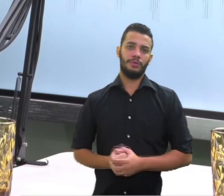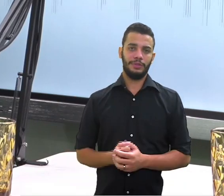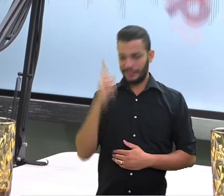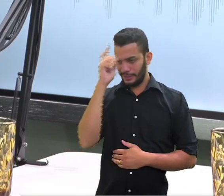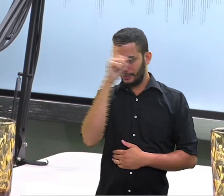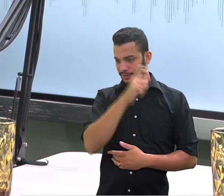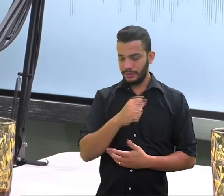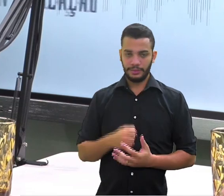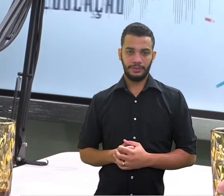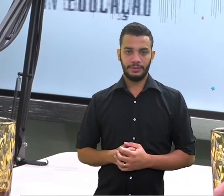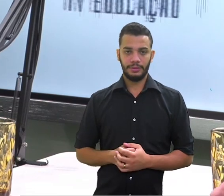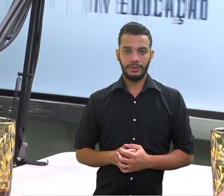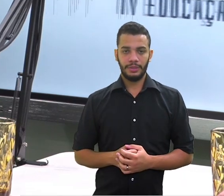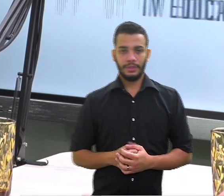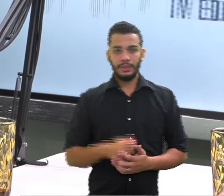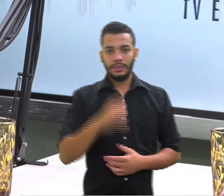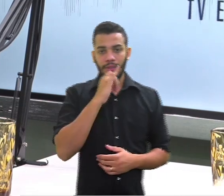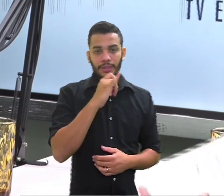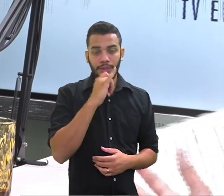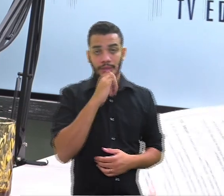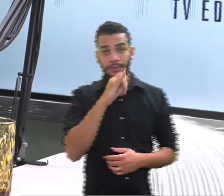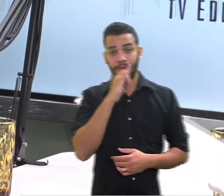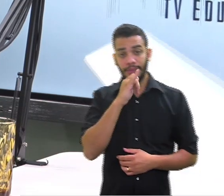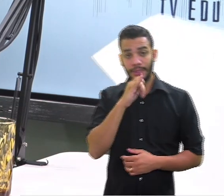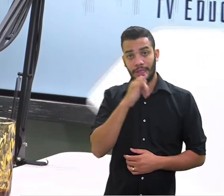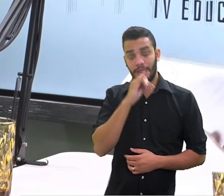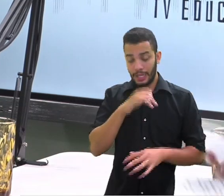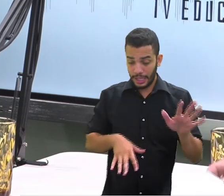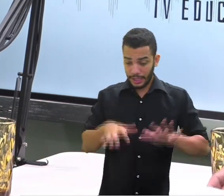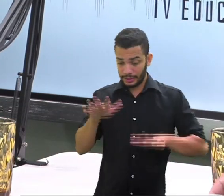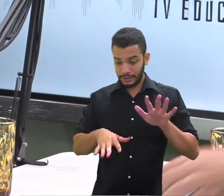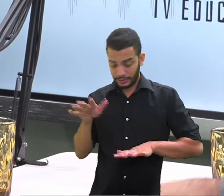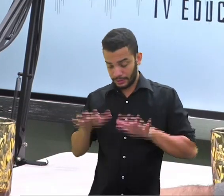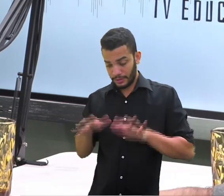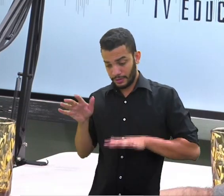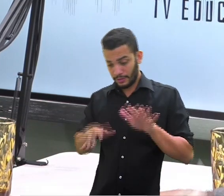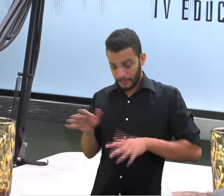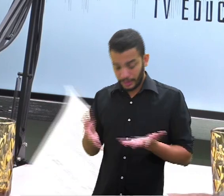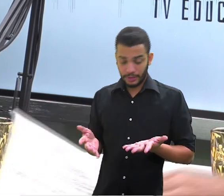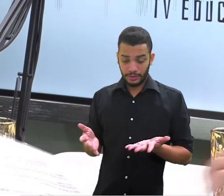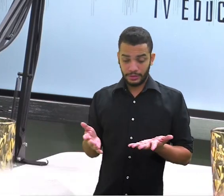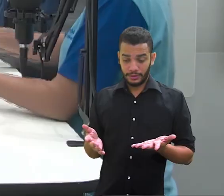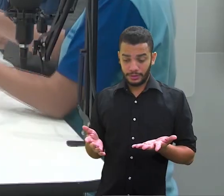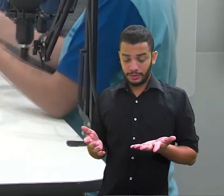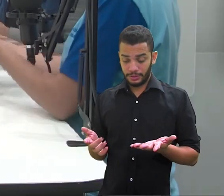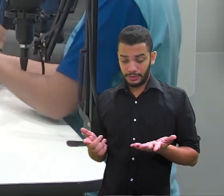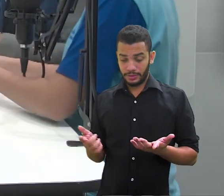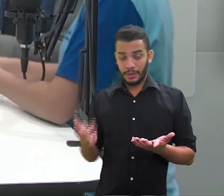algum funcionário para segurar aquele horário que o professor está doente, por causa de violência. Então prejudica o aprendizado e muito.